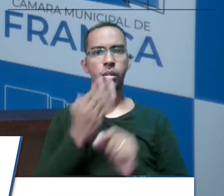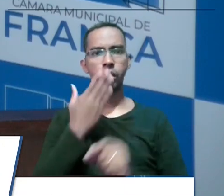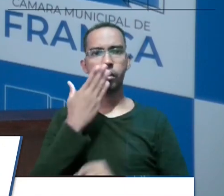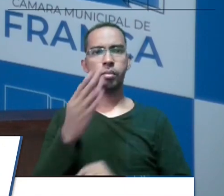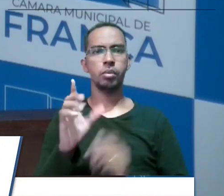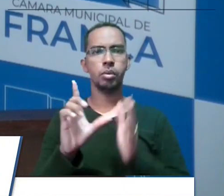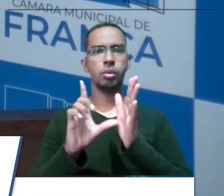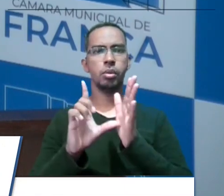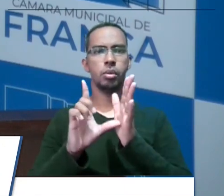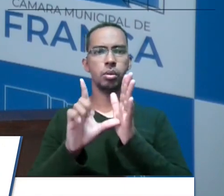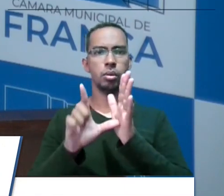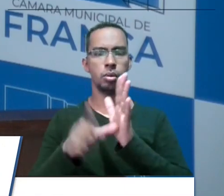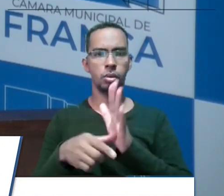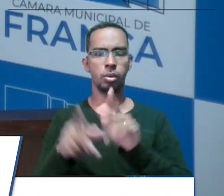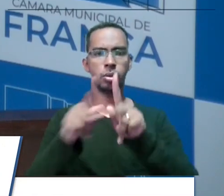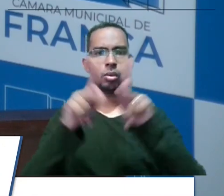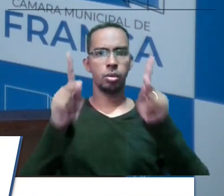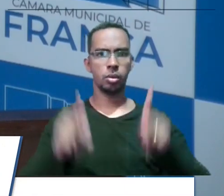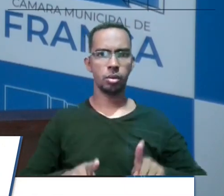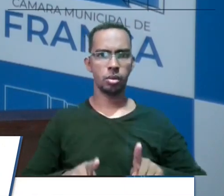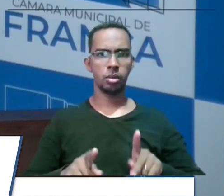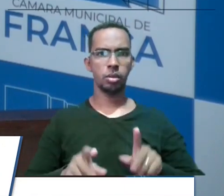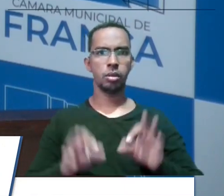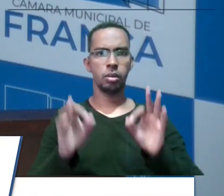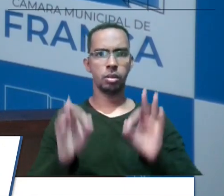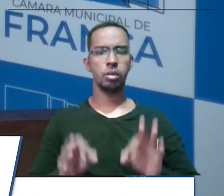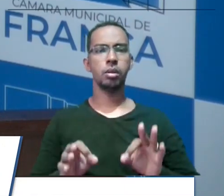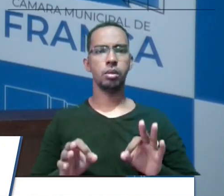desse projeto.